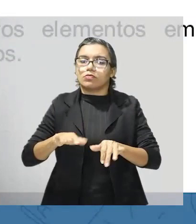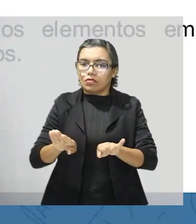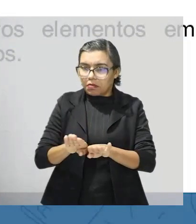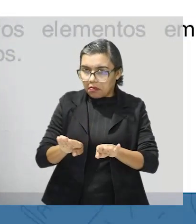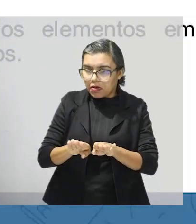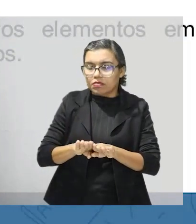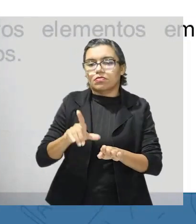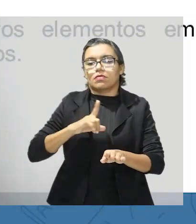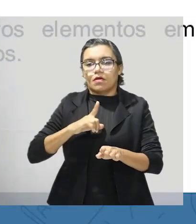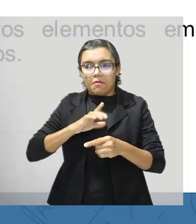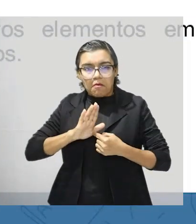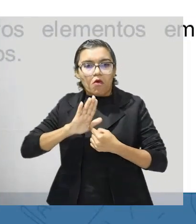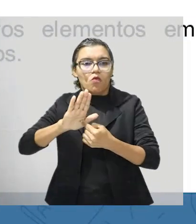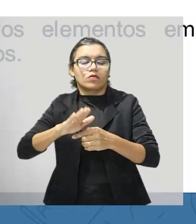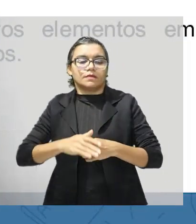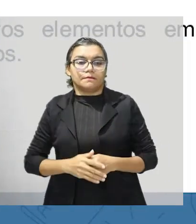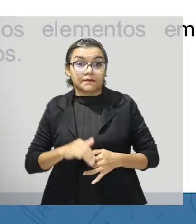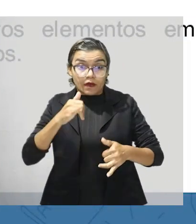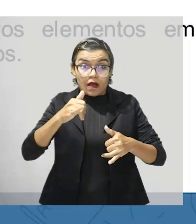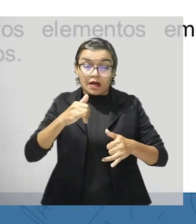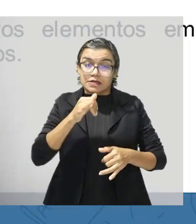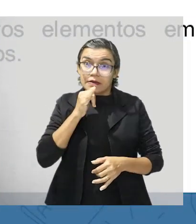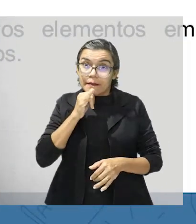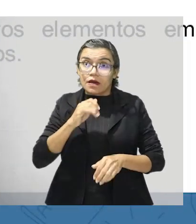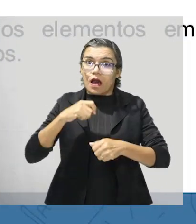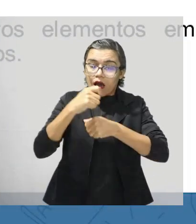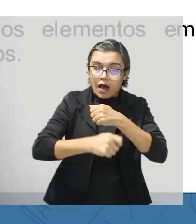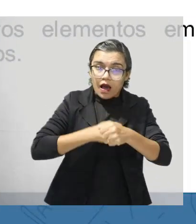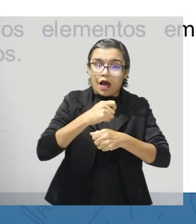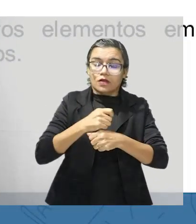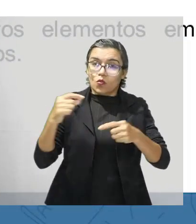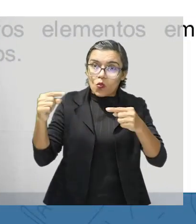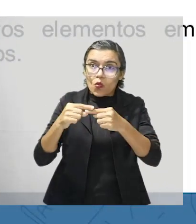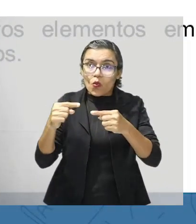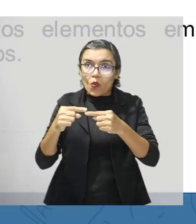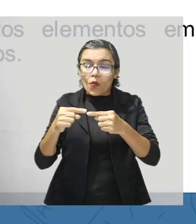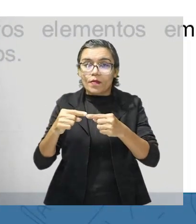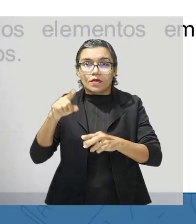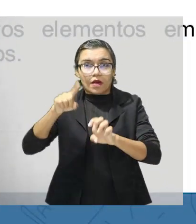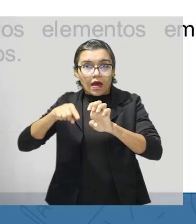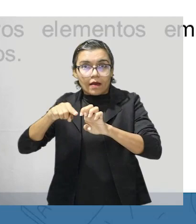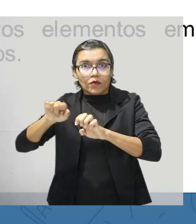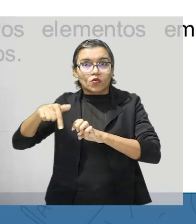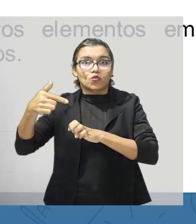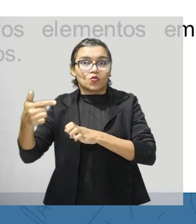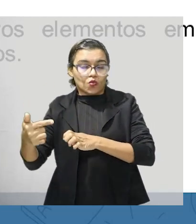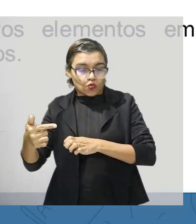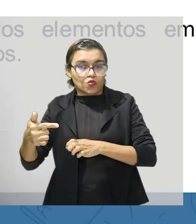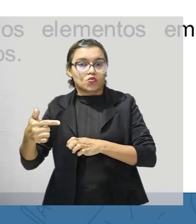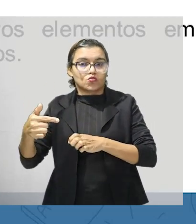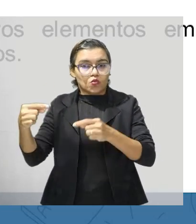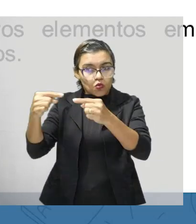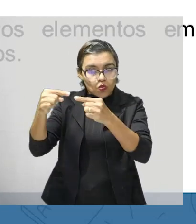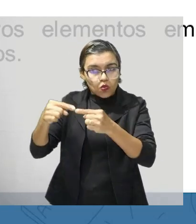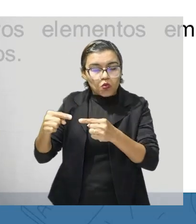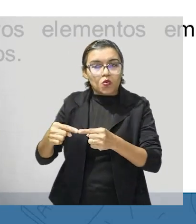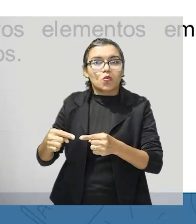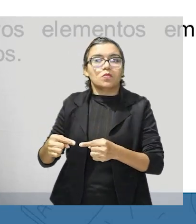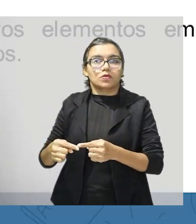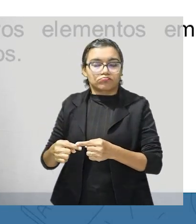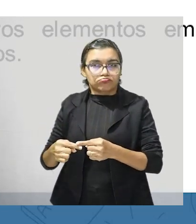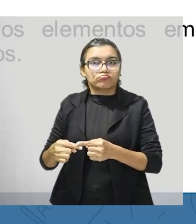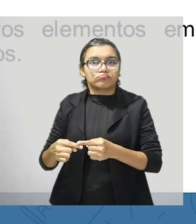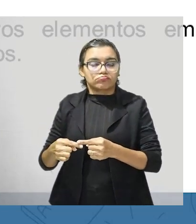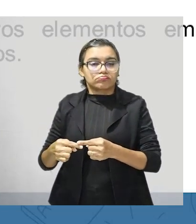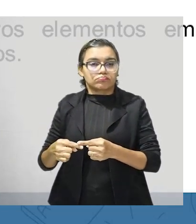quinto postulado átomos de elementos combinam com átomos de outros elementos em proporções de números inteiros